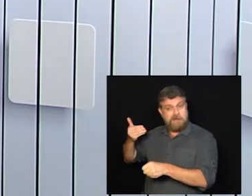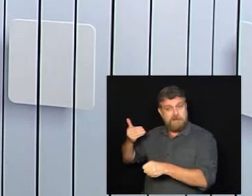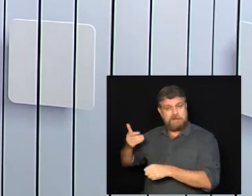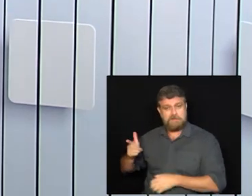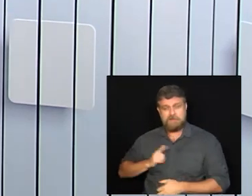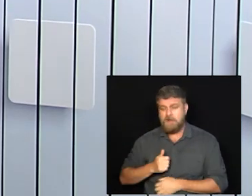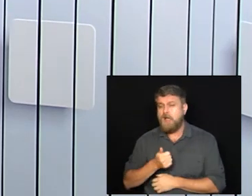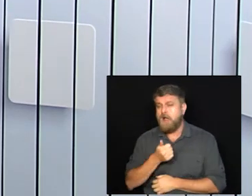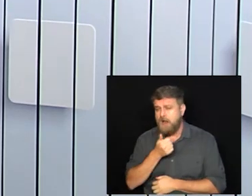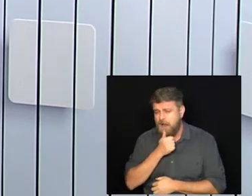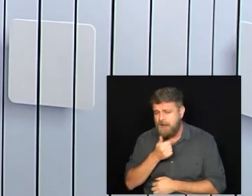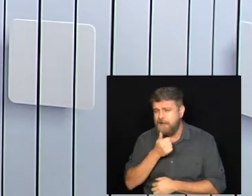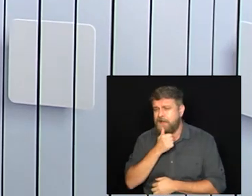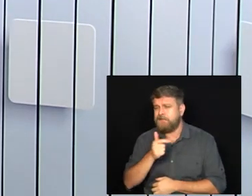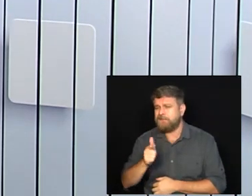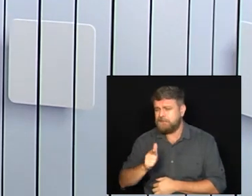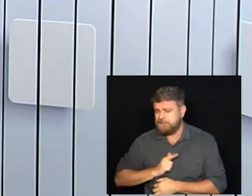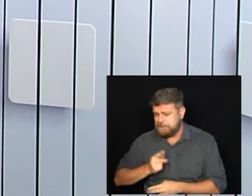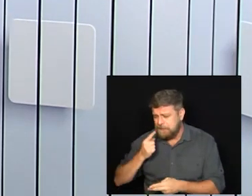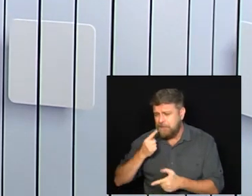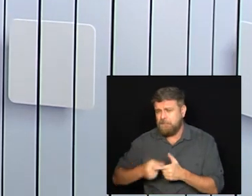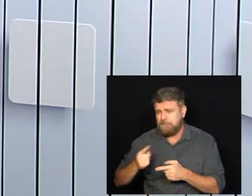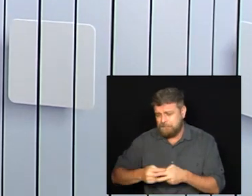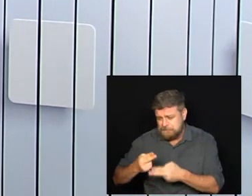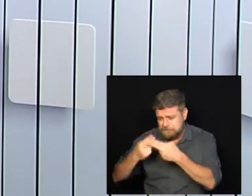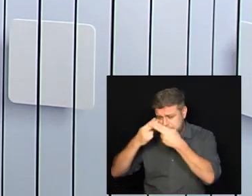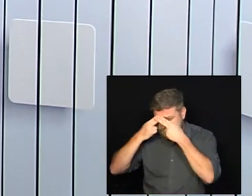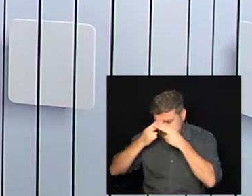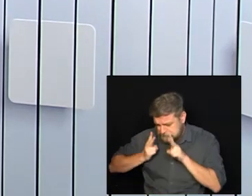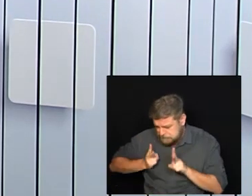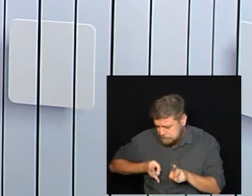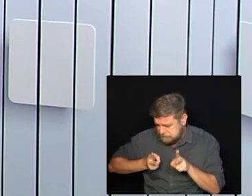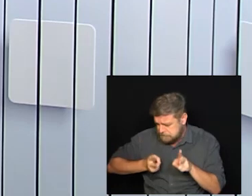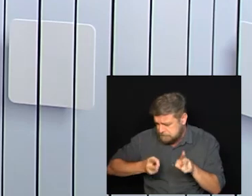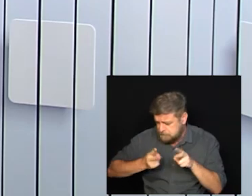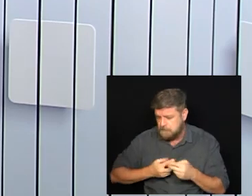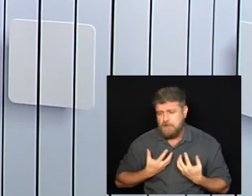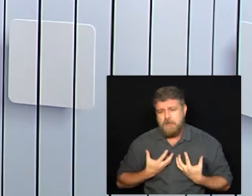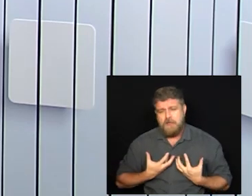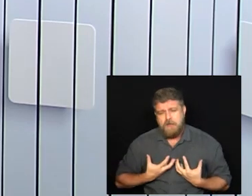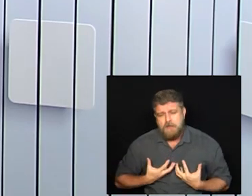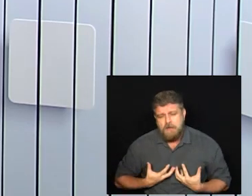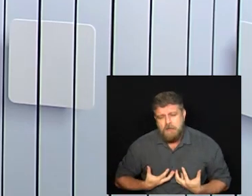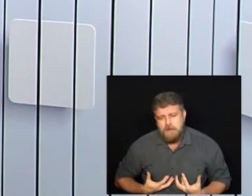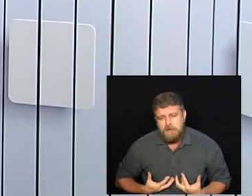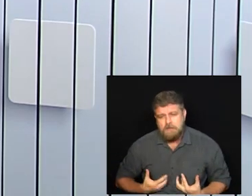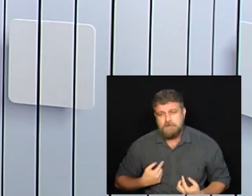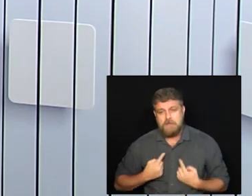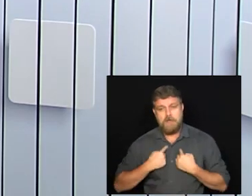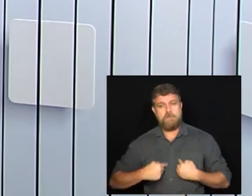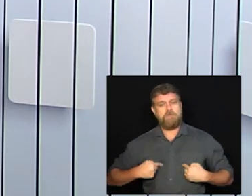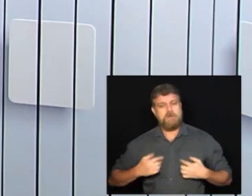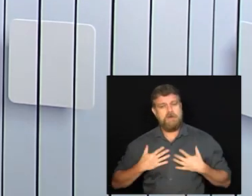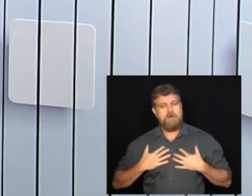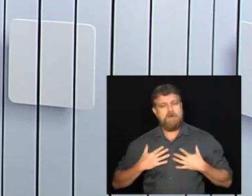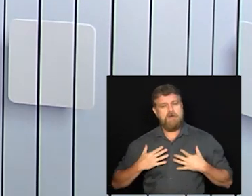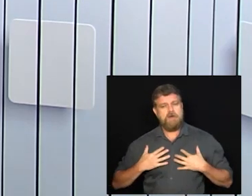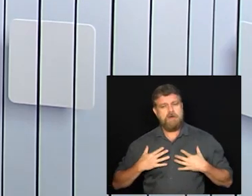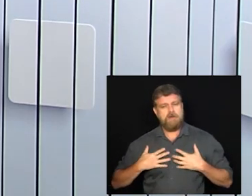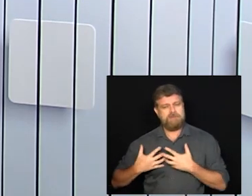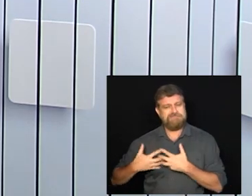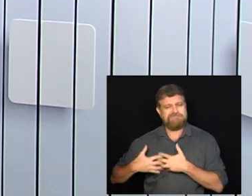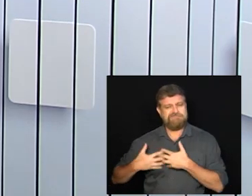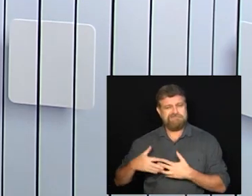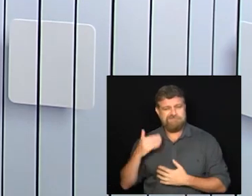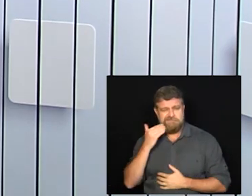e ainda convive com uma sequela que causa muito cansaço. Uma fibrose pulmonar. Confira agora,